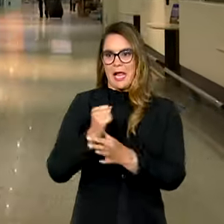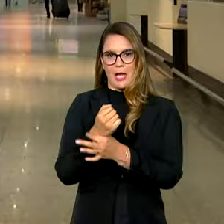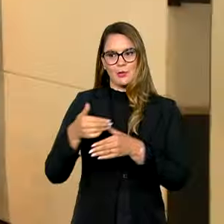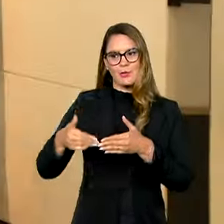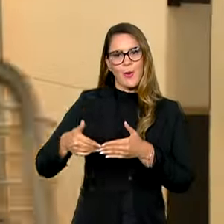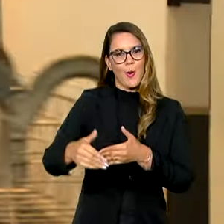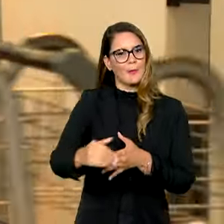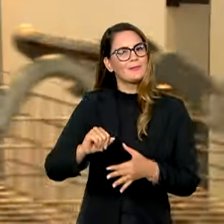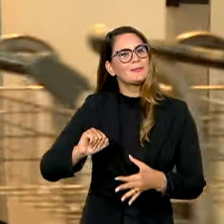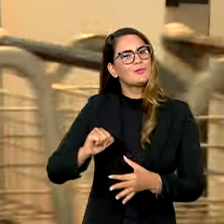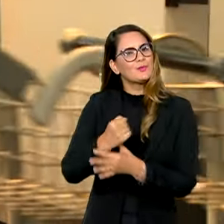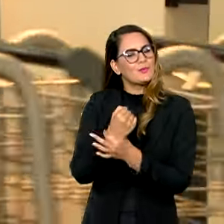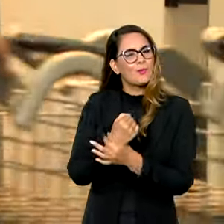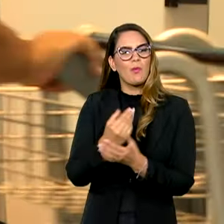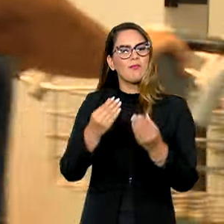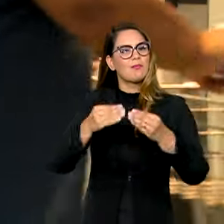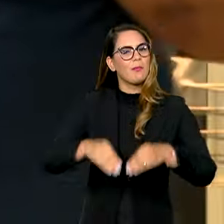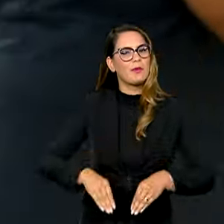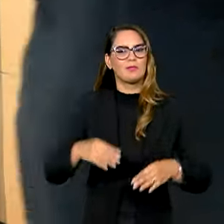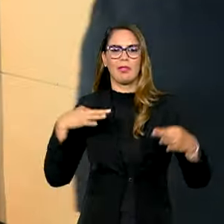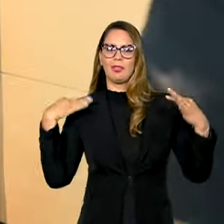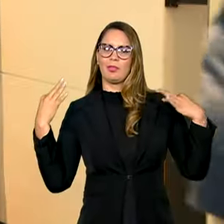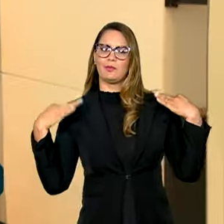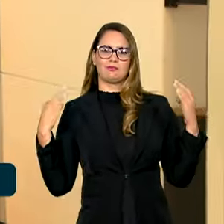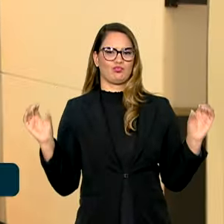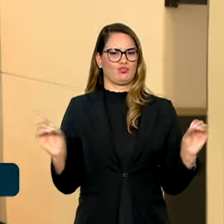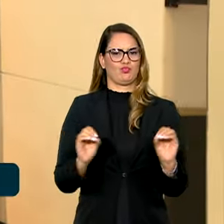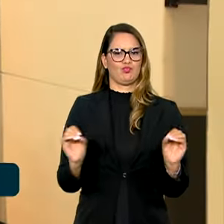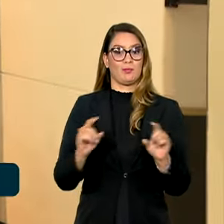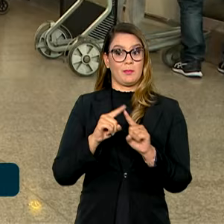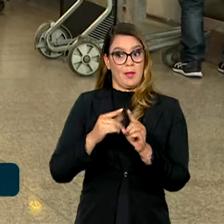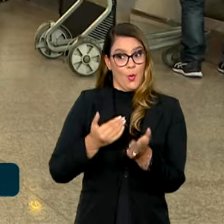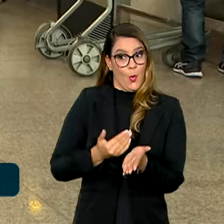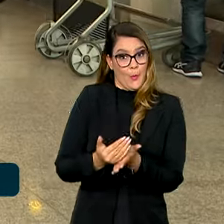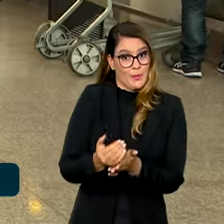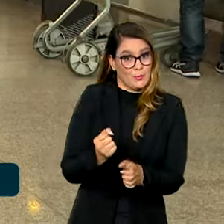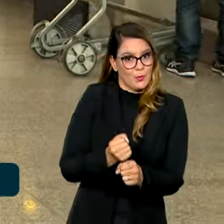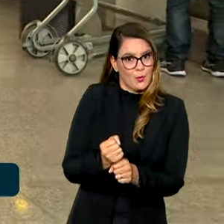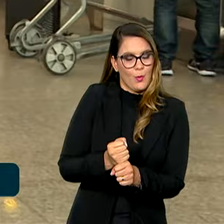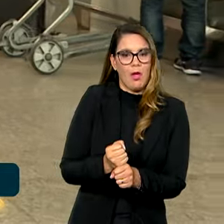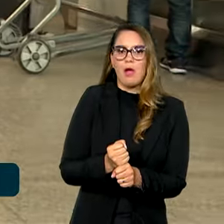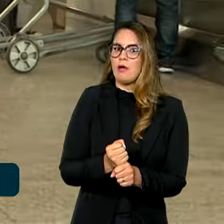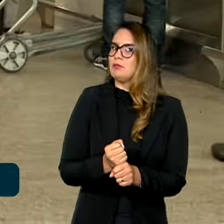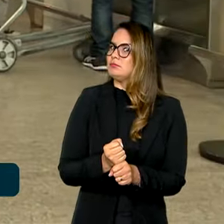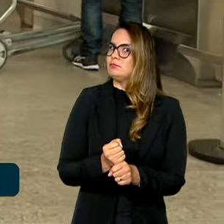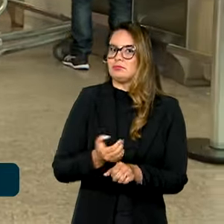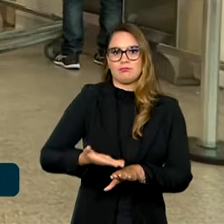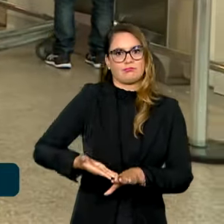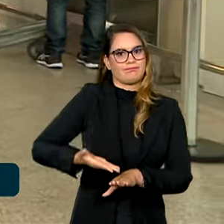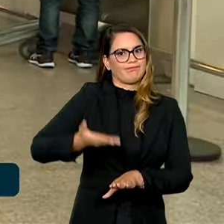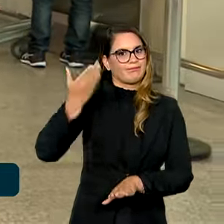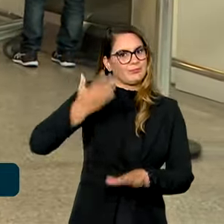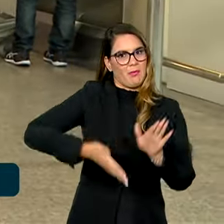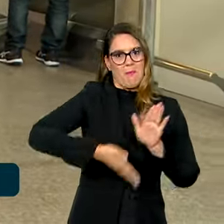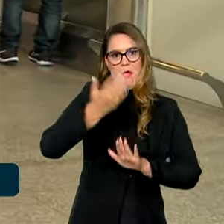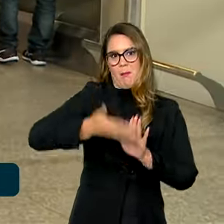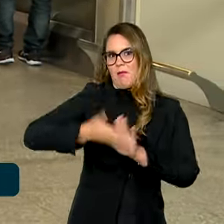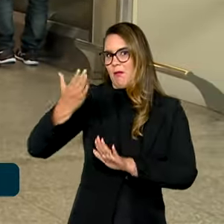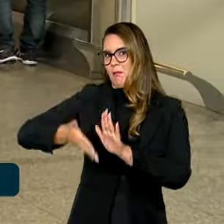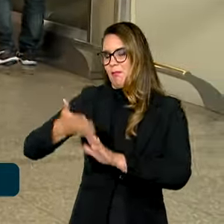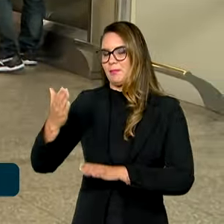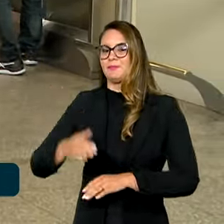mais seguro, sem prejudicar o turismo, já que este começo de ano é o período de alta temporada nas viagens.